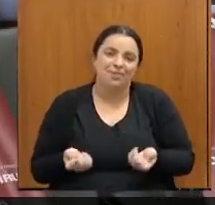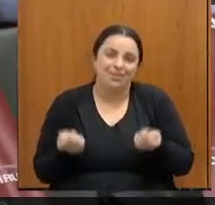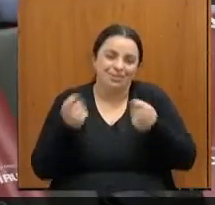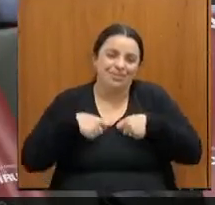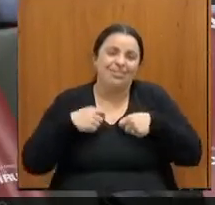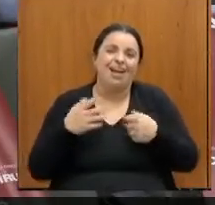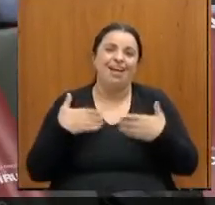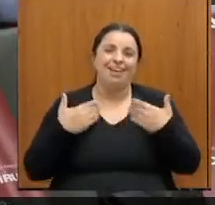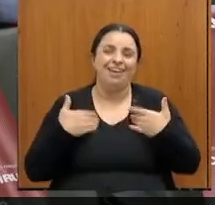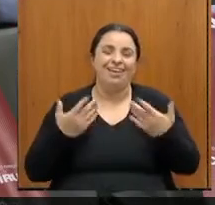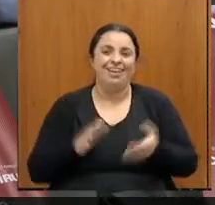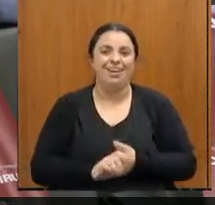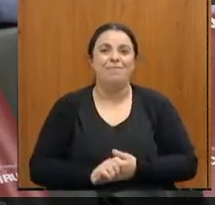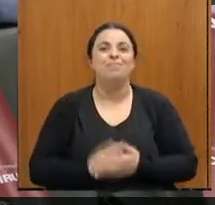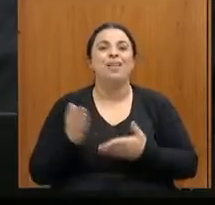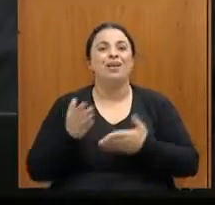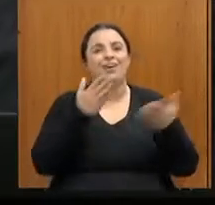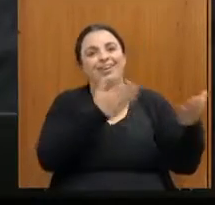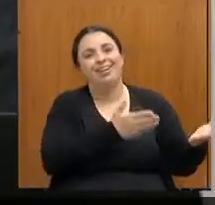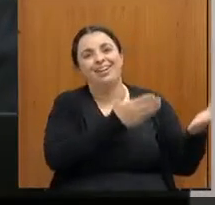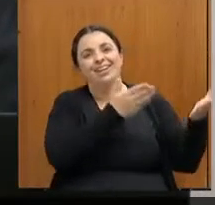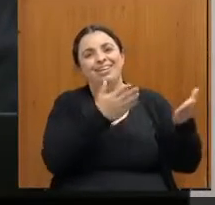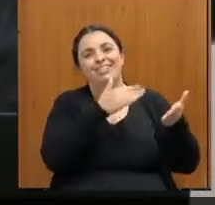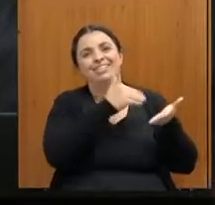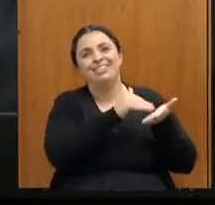para o secretário Fernando para